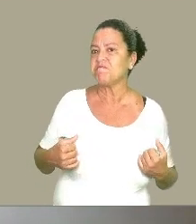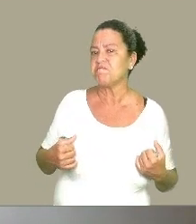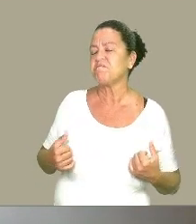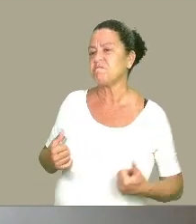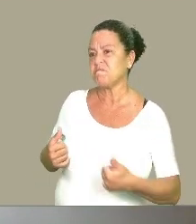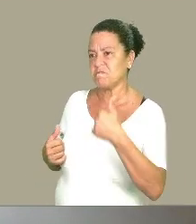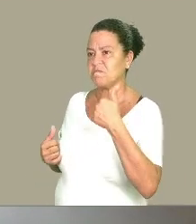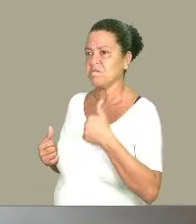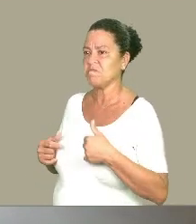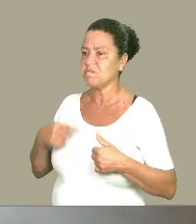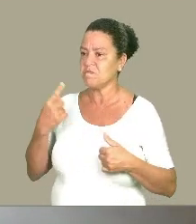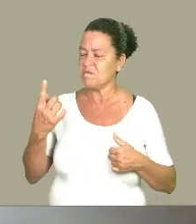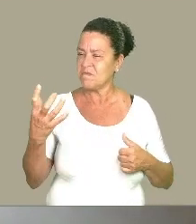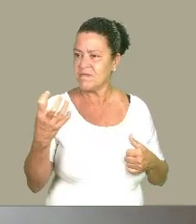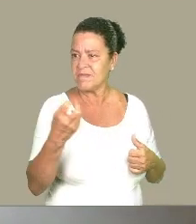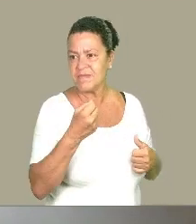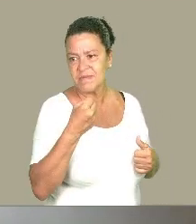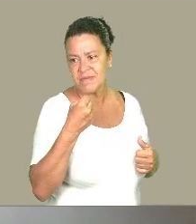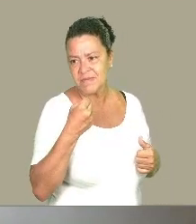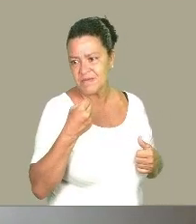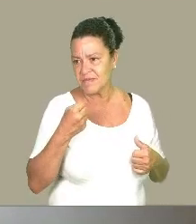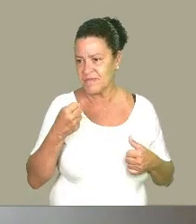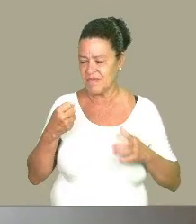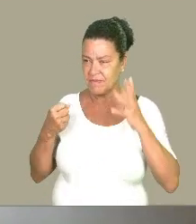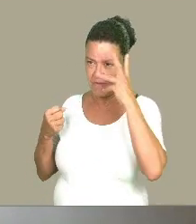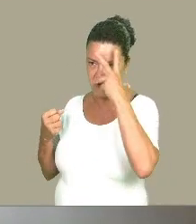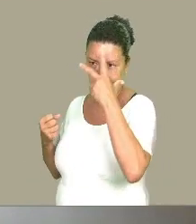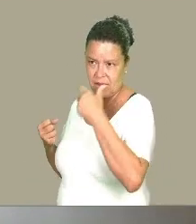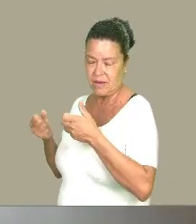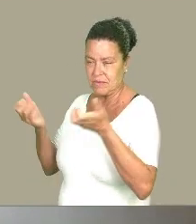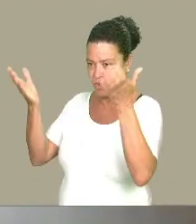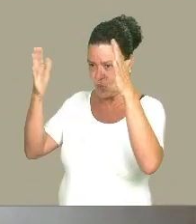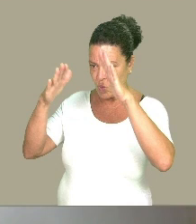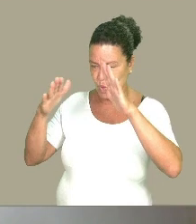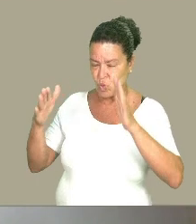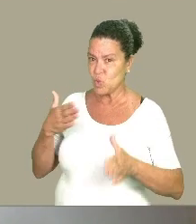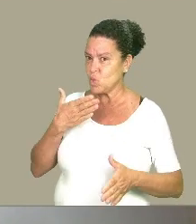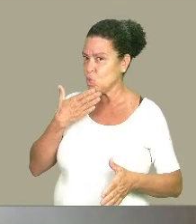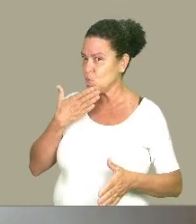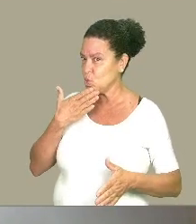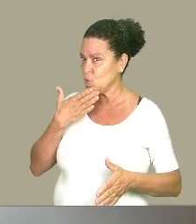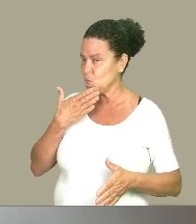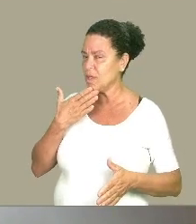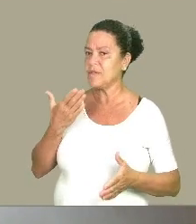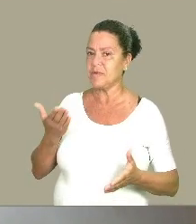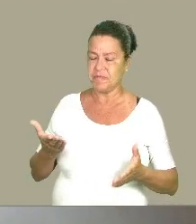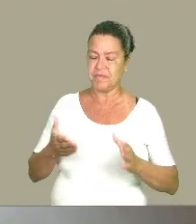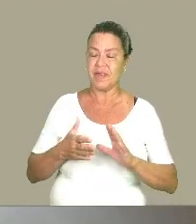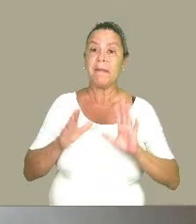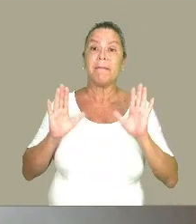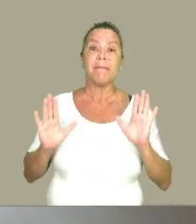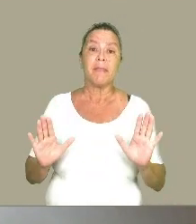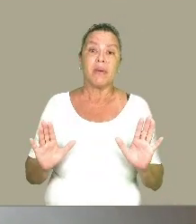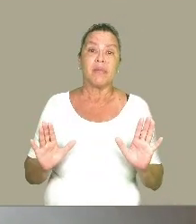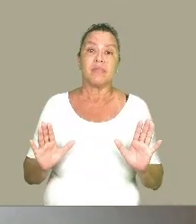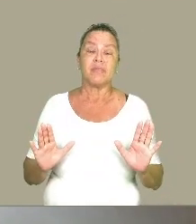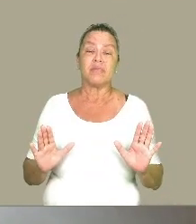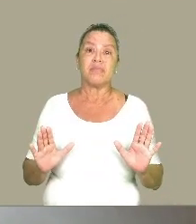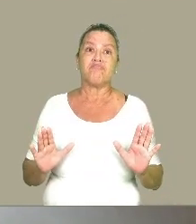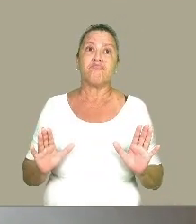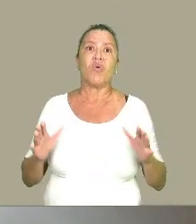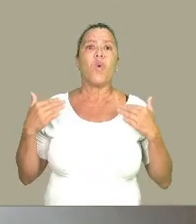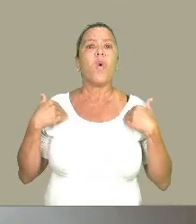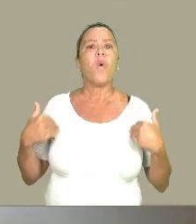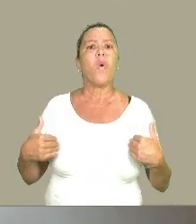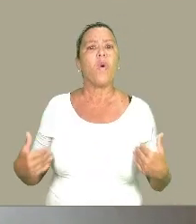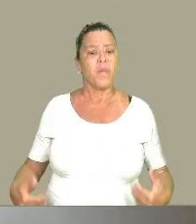ter aquela outra pessoa bonita, com um corpo bonito ao seu lado. Mas o corpo físico